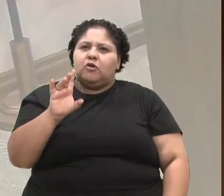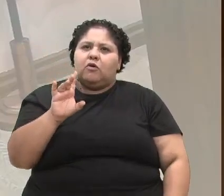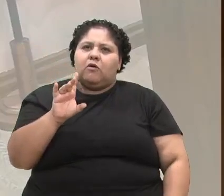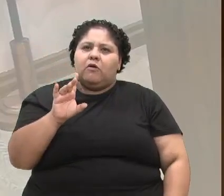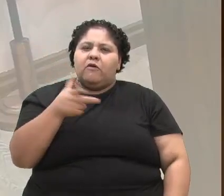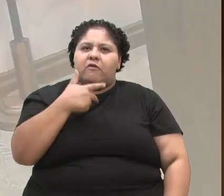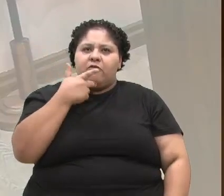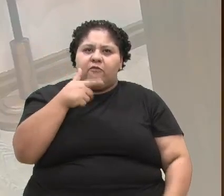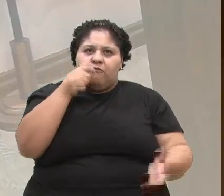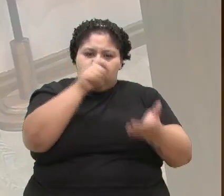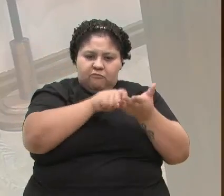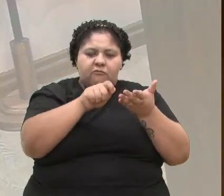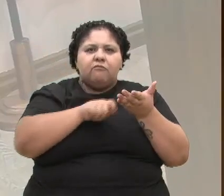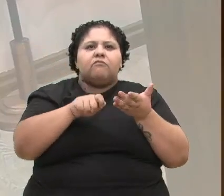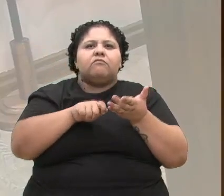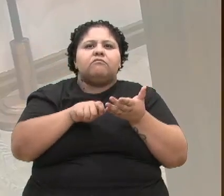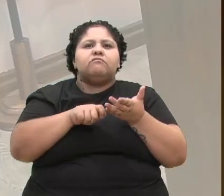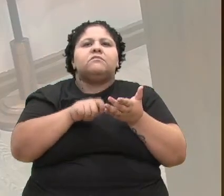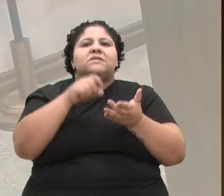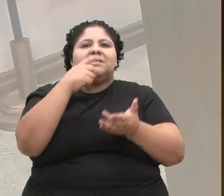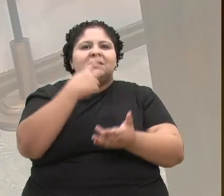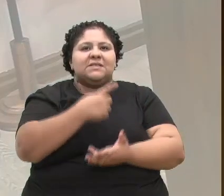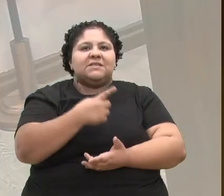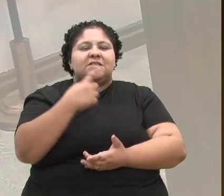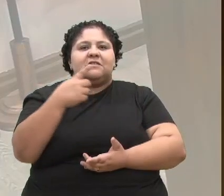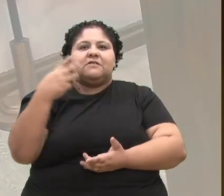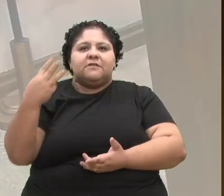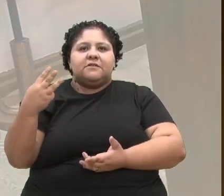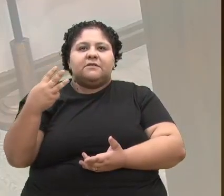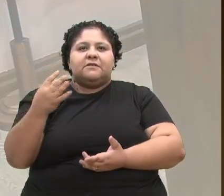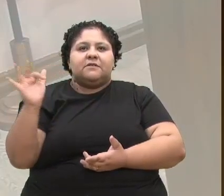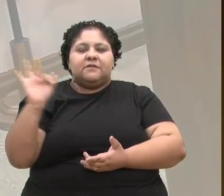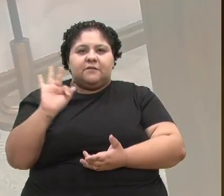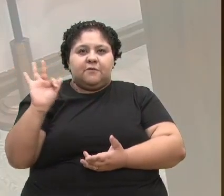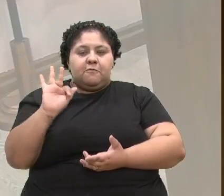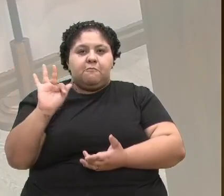vereador Lucas tinha razão, são 113 mil toneladas, não milhões, foi um